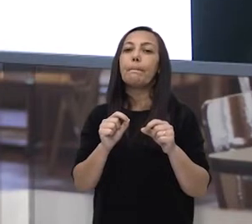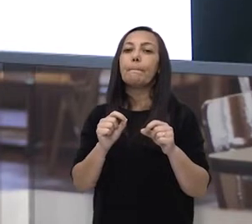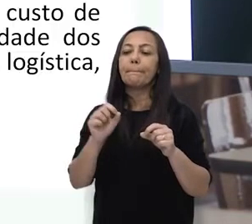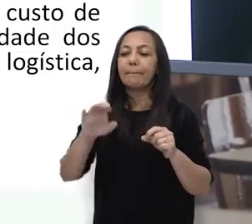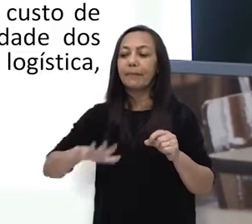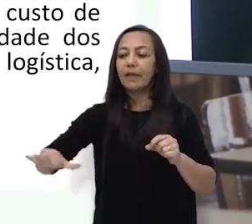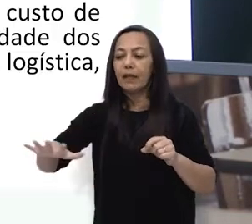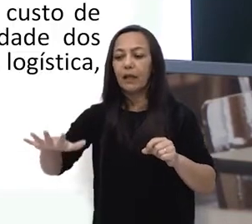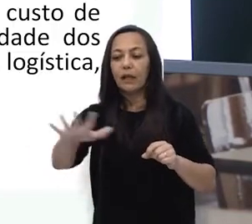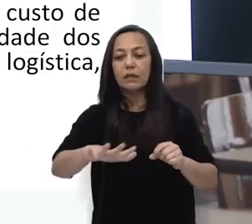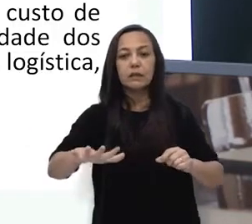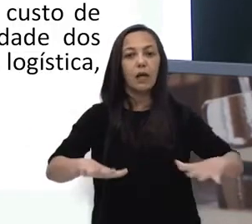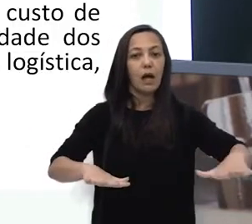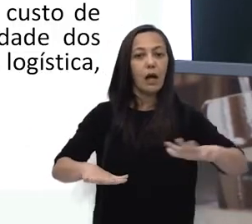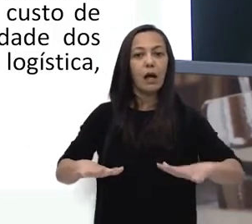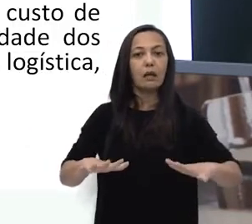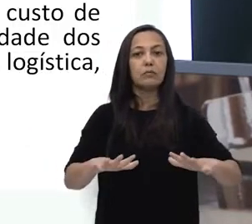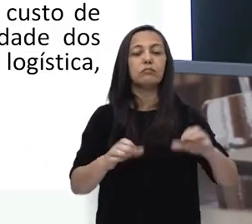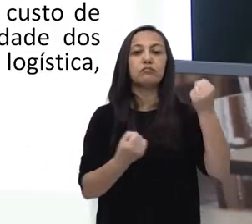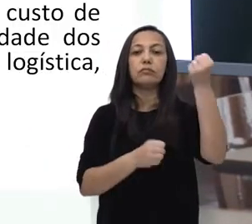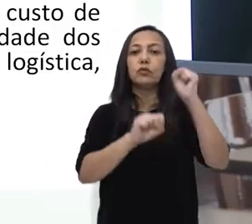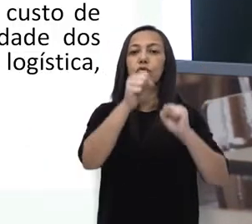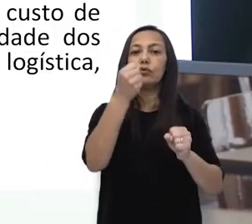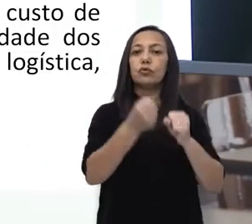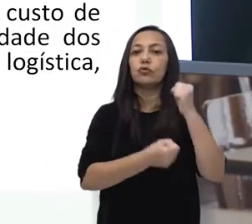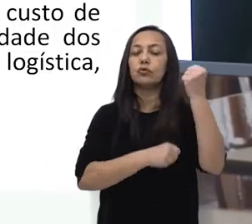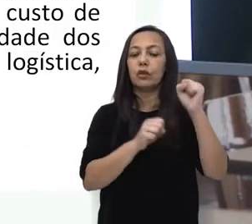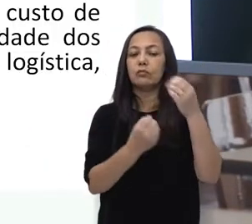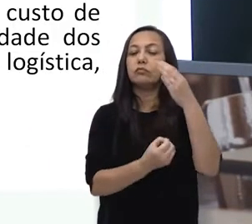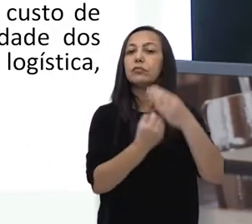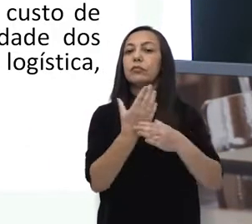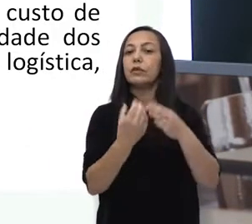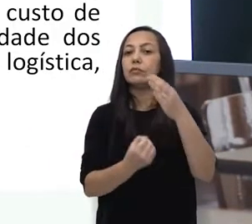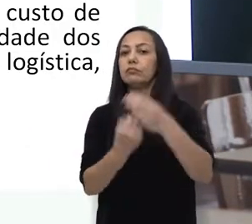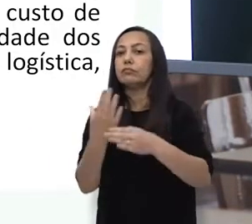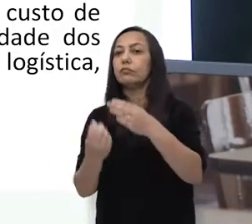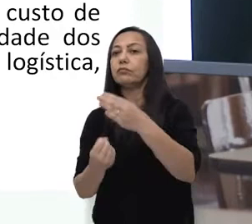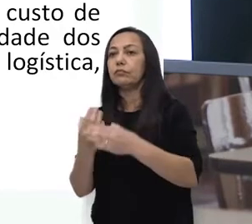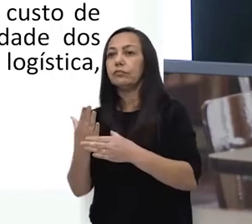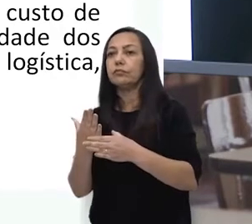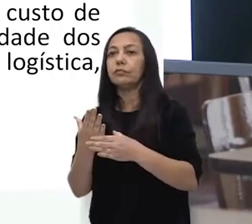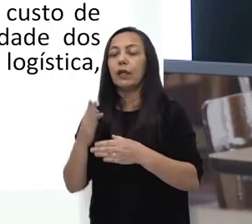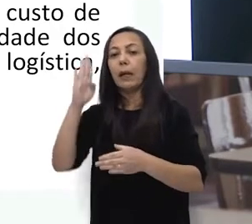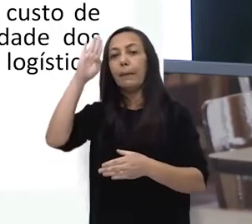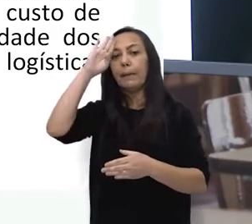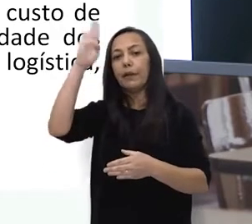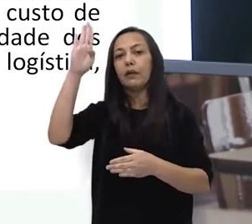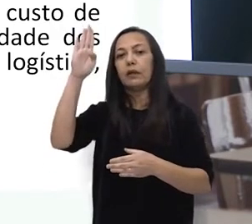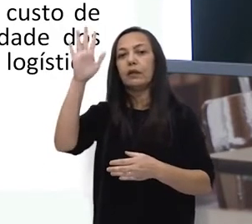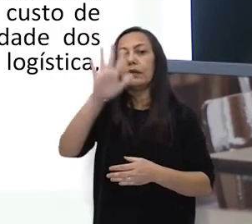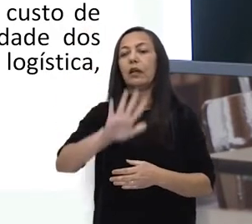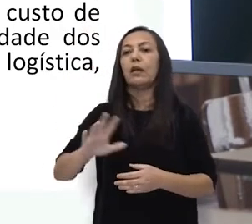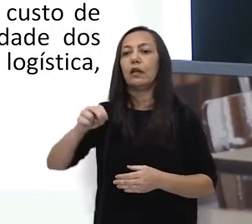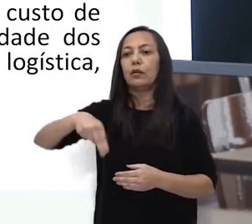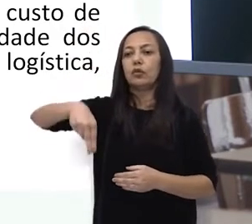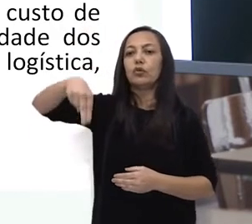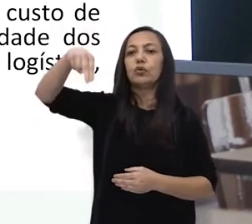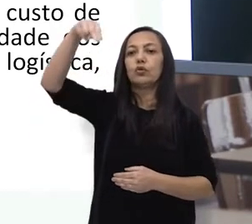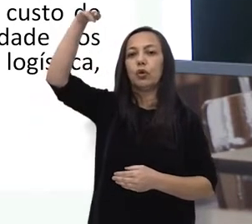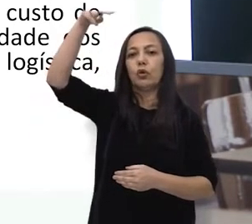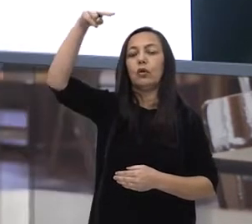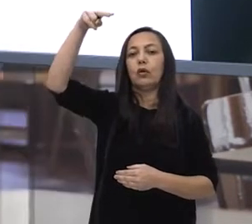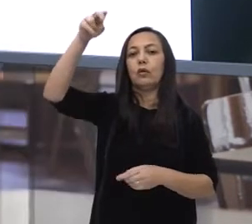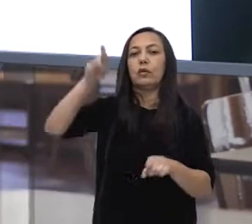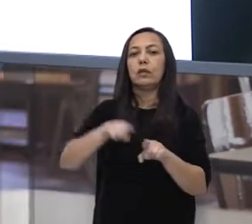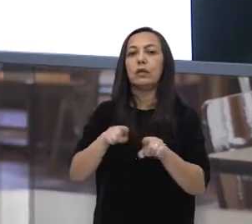regiões. Políticas de incentivos fiscais para as áreas periféricas, principalmente nas regiões Norte, Nordeste, Centro-Oeste